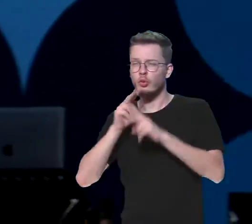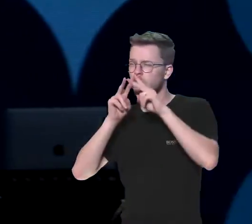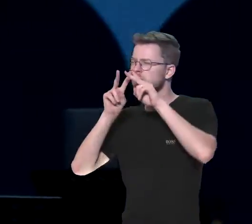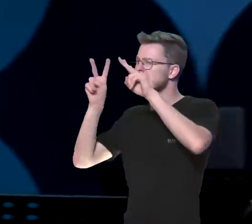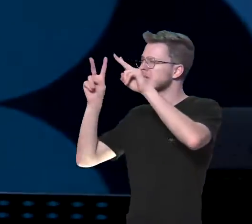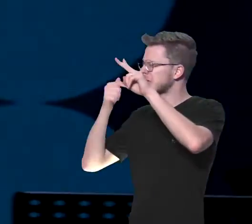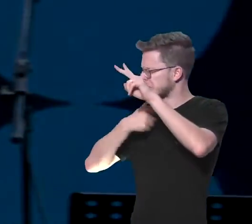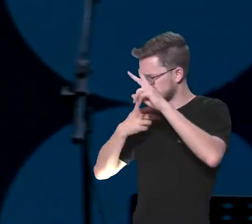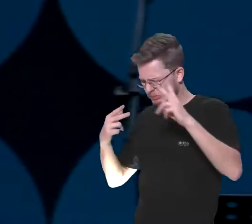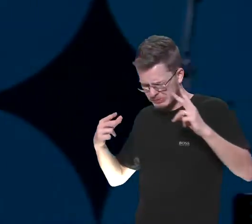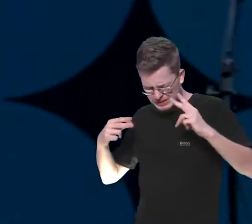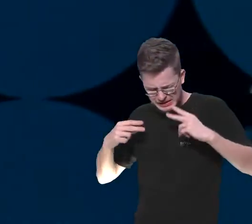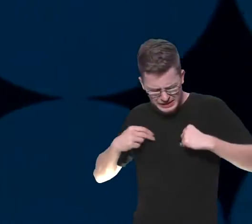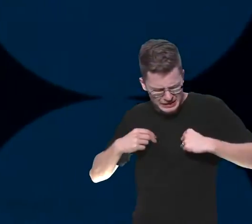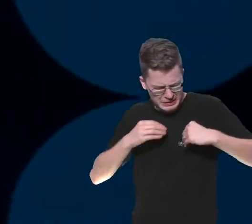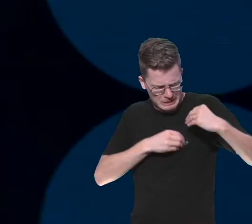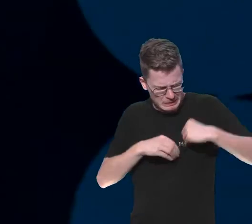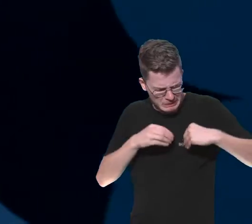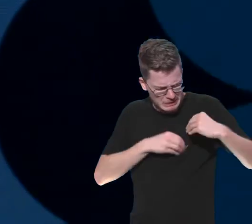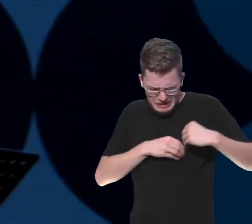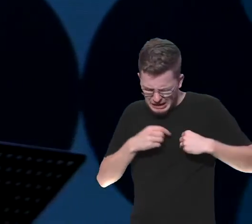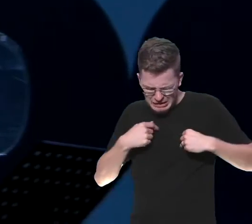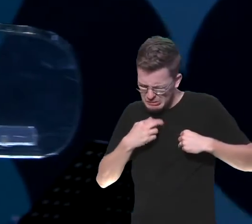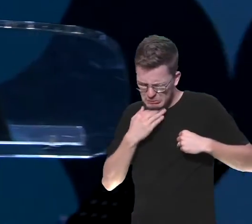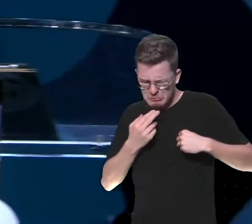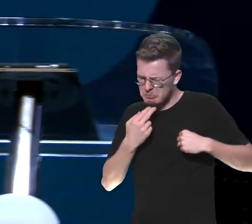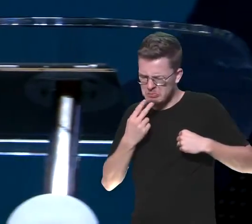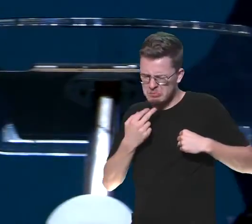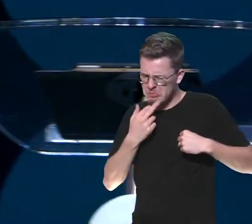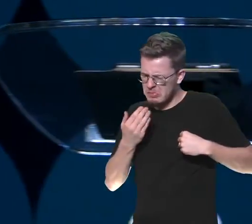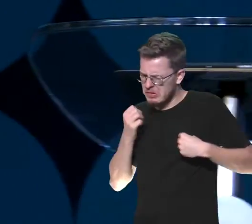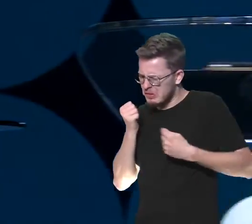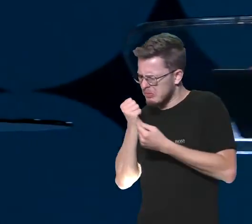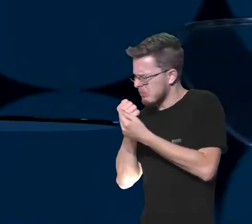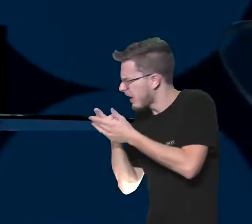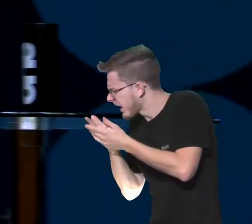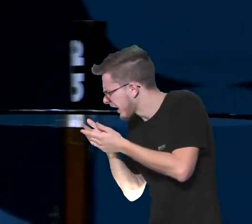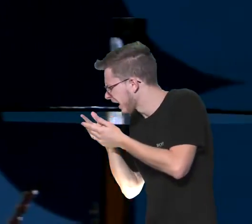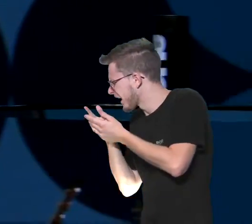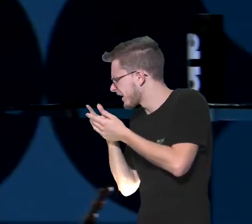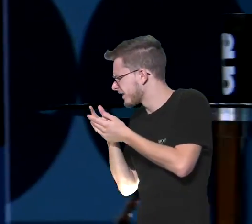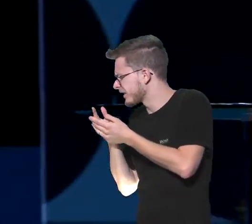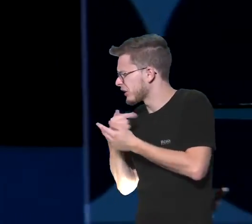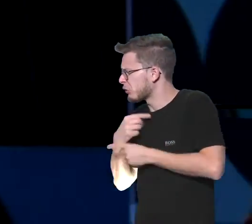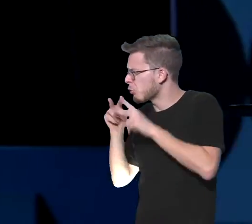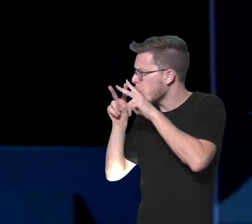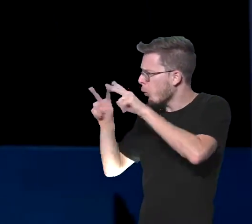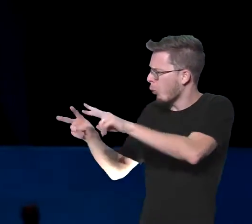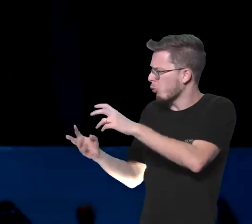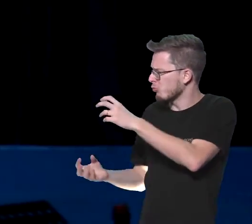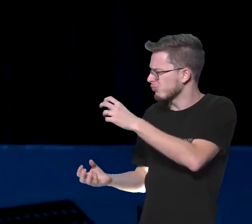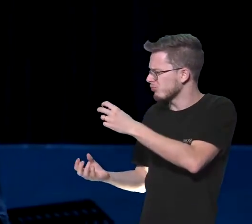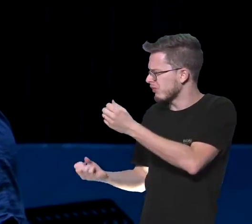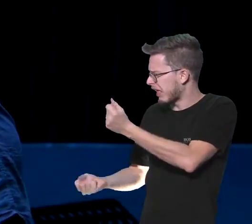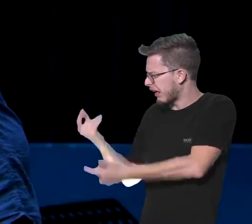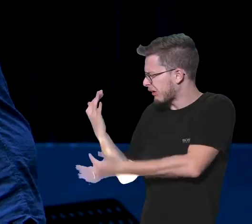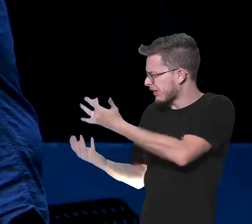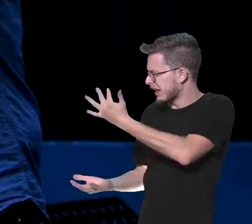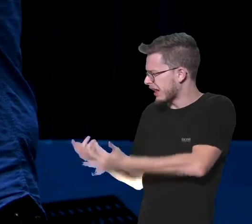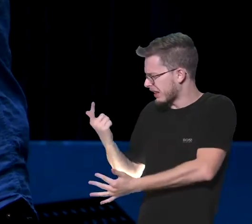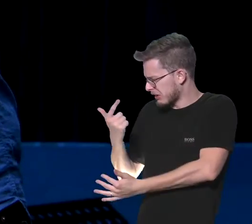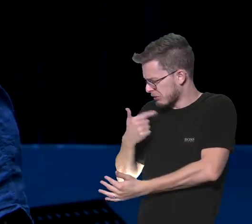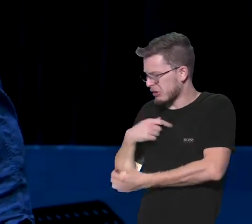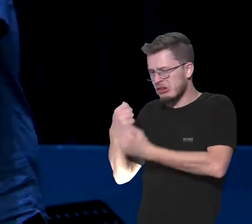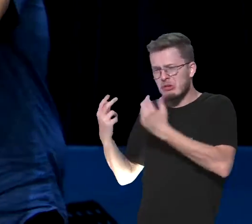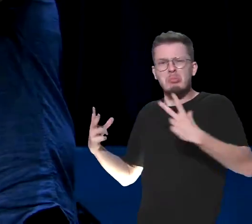você olha para aquilo que você não conseguia pagar. Quando você olha para a condenação que você merecia sofrer. Quando você olha para o castigo que deveria